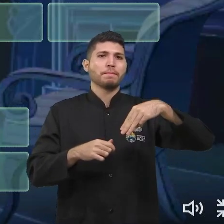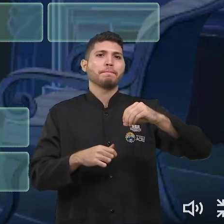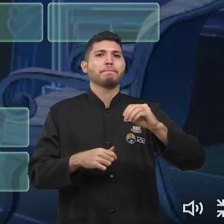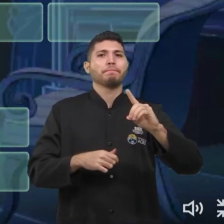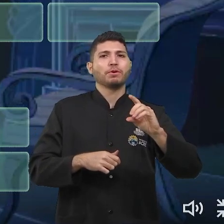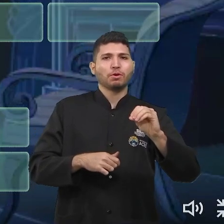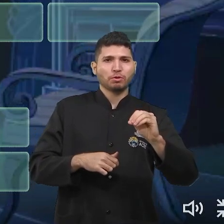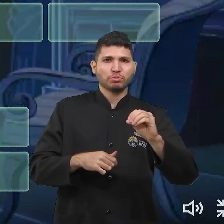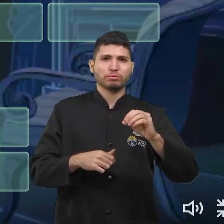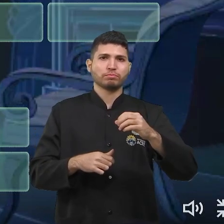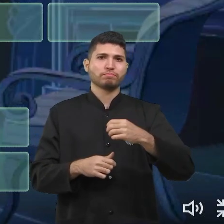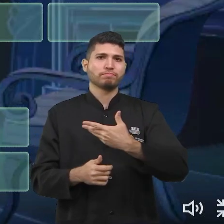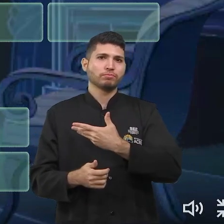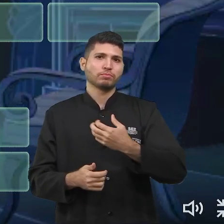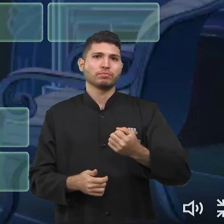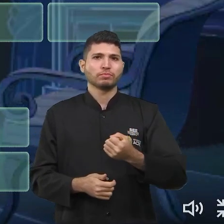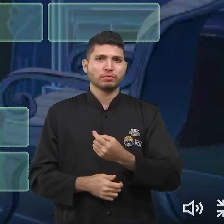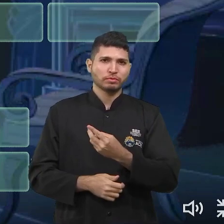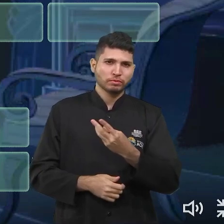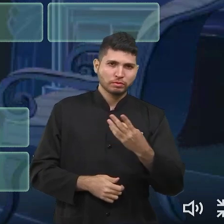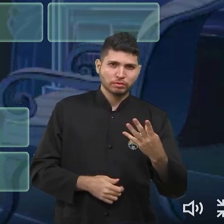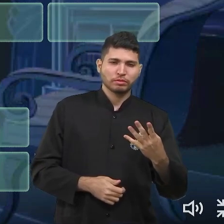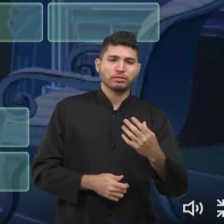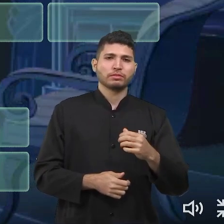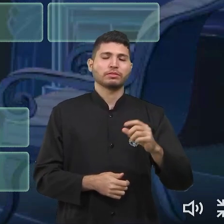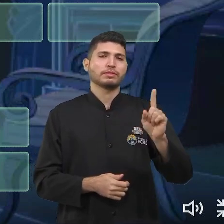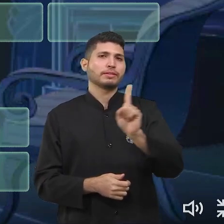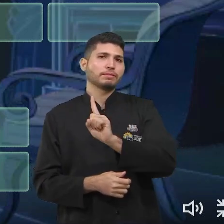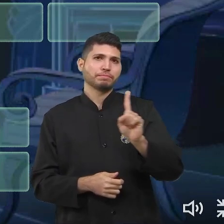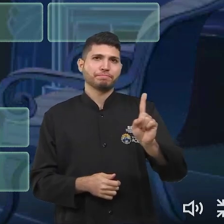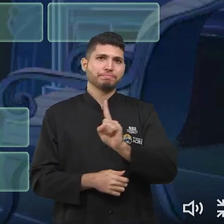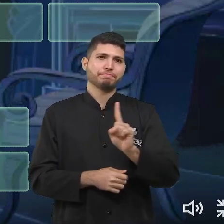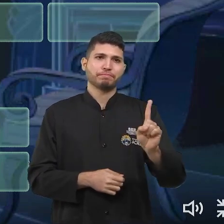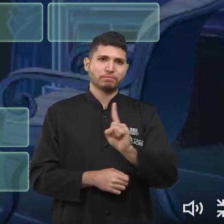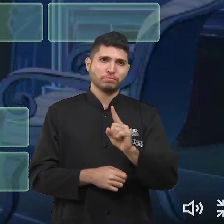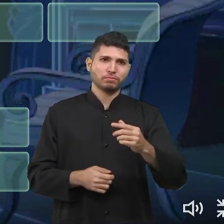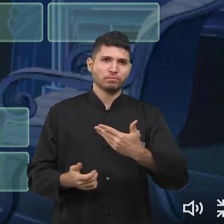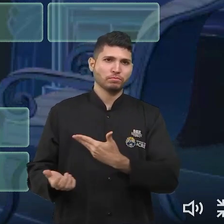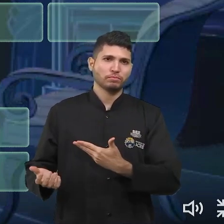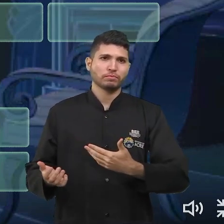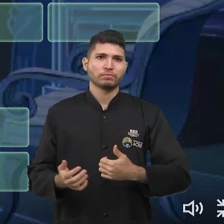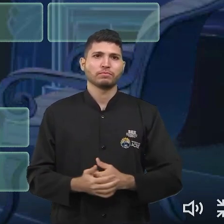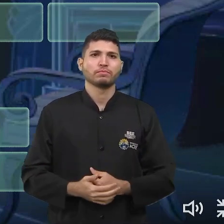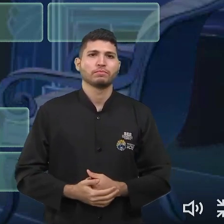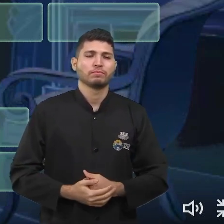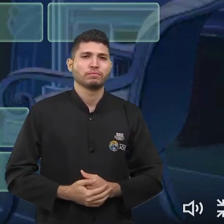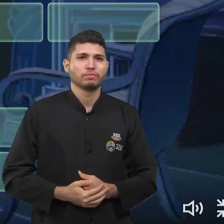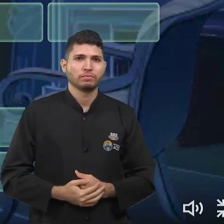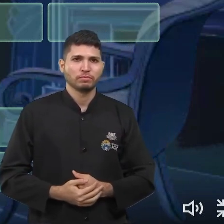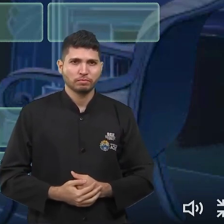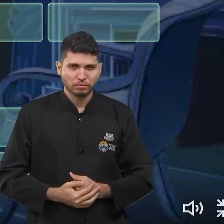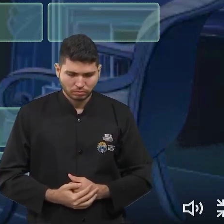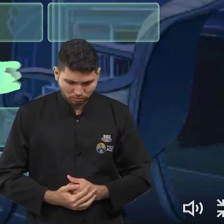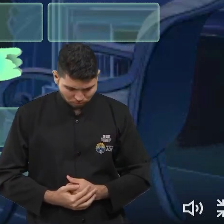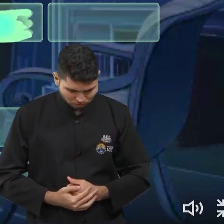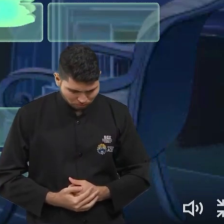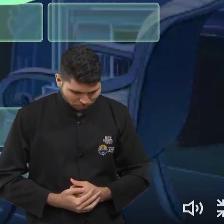Rapidamente, é um modo que a pessoa corre, por exemplo. Pouco, quantidade.